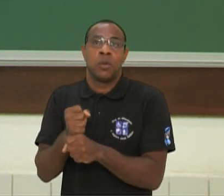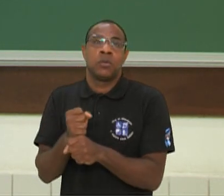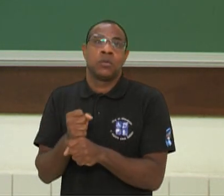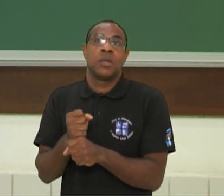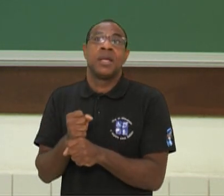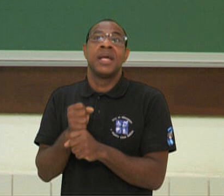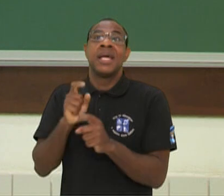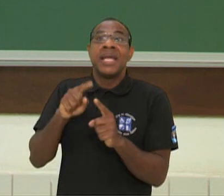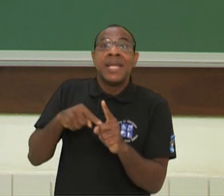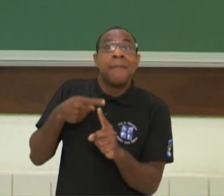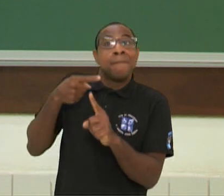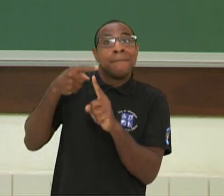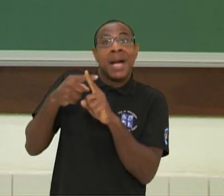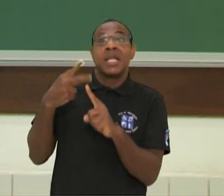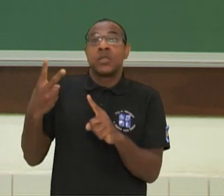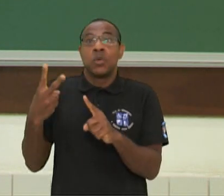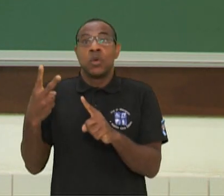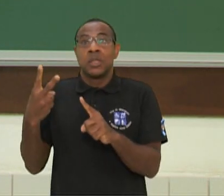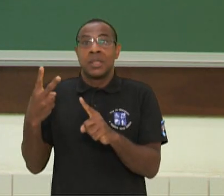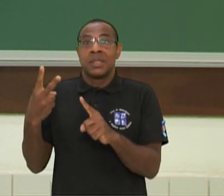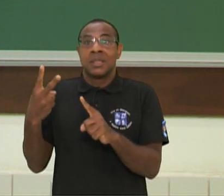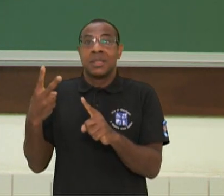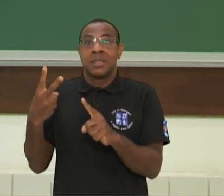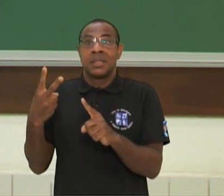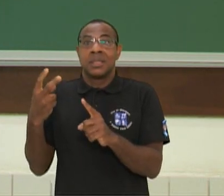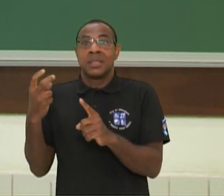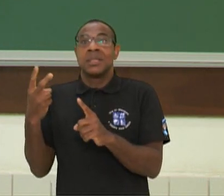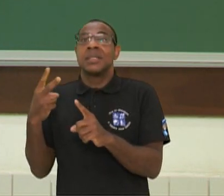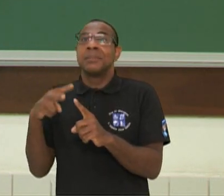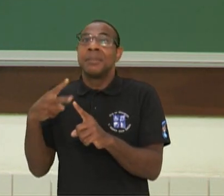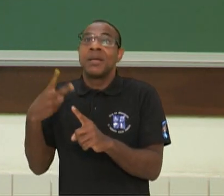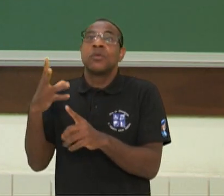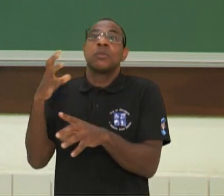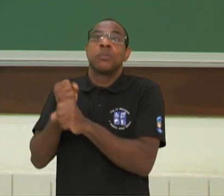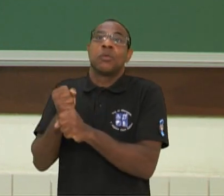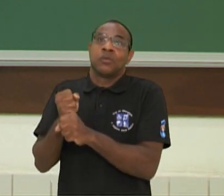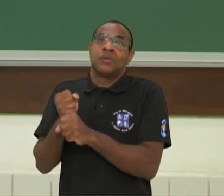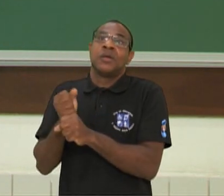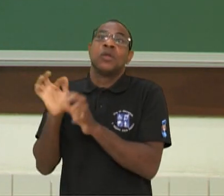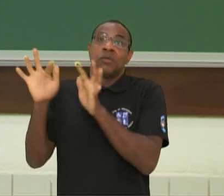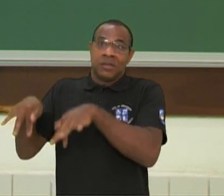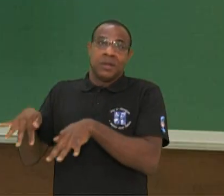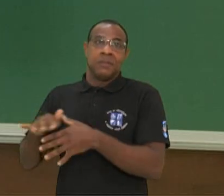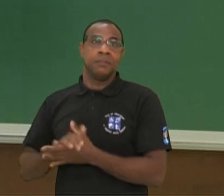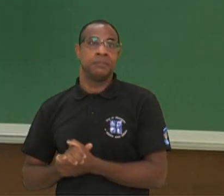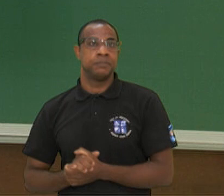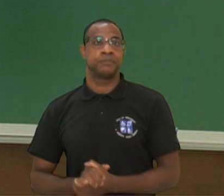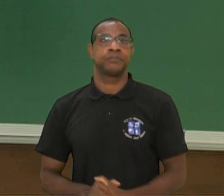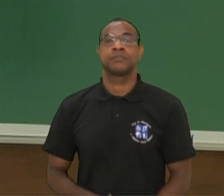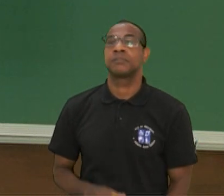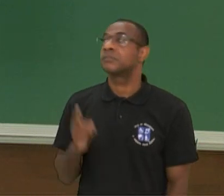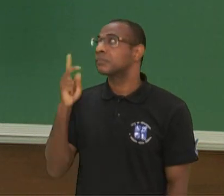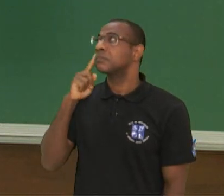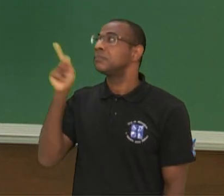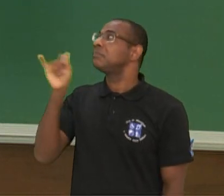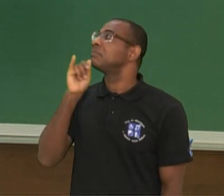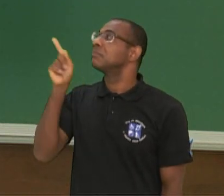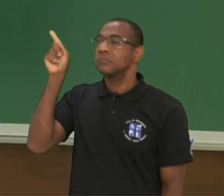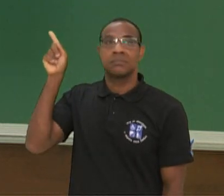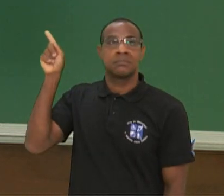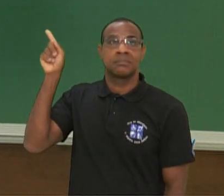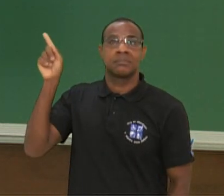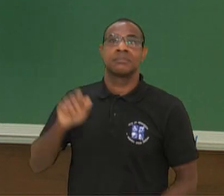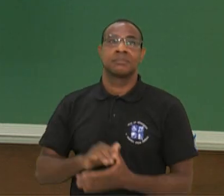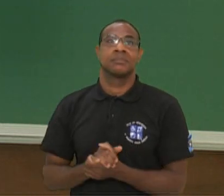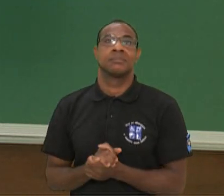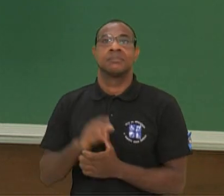ele fizer isso, ele conquista um game. Até aí, tudo bem? Então, vamos lá. Então, nesse exemplo aqui, nós temos o jogador A e o jogador